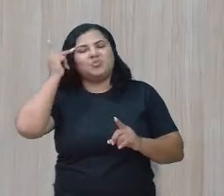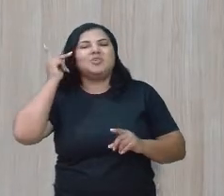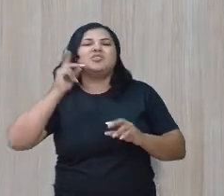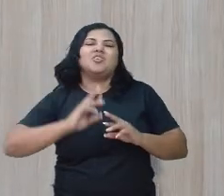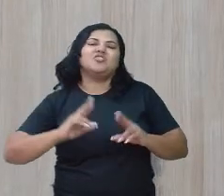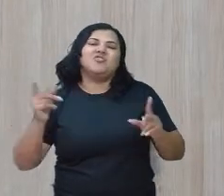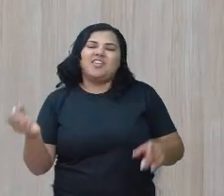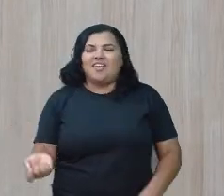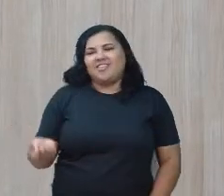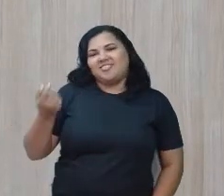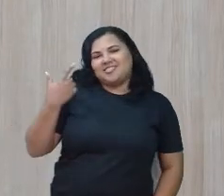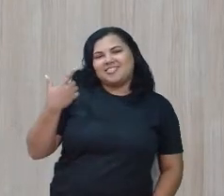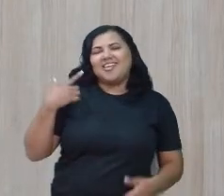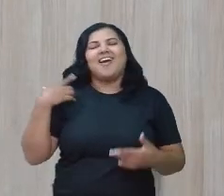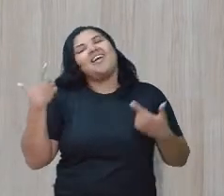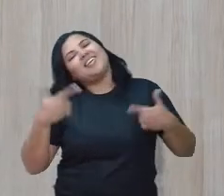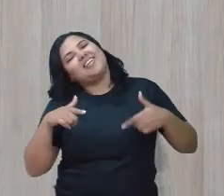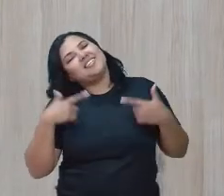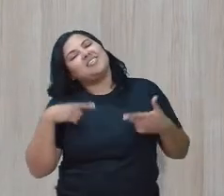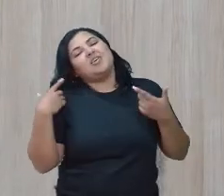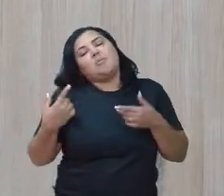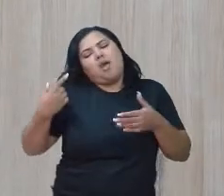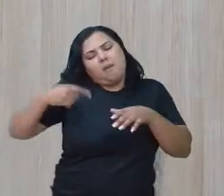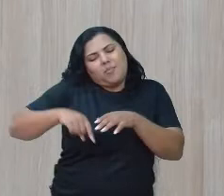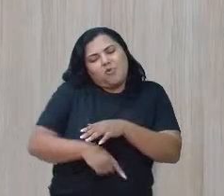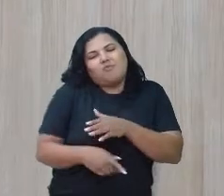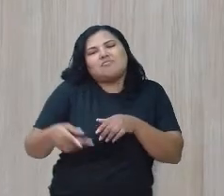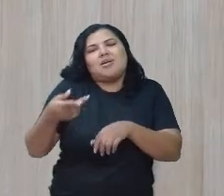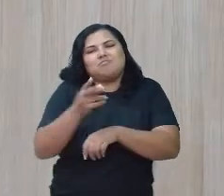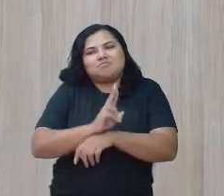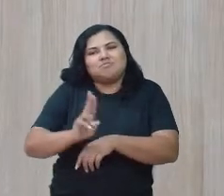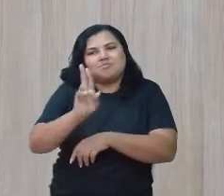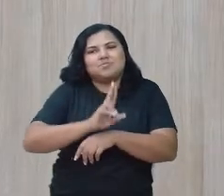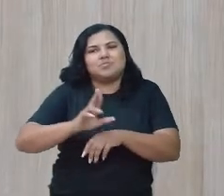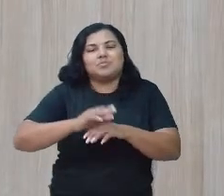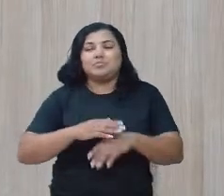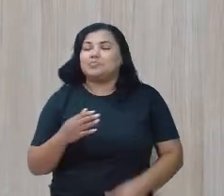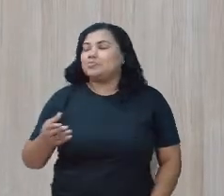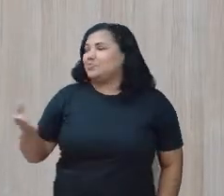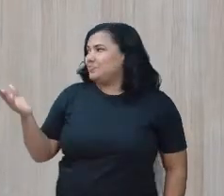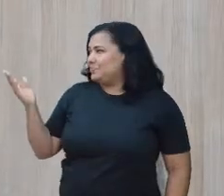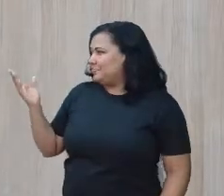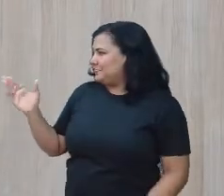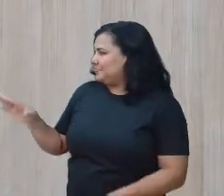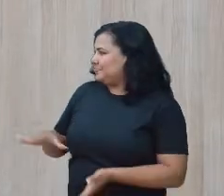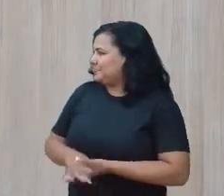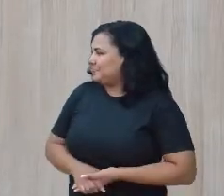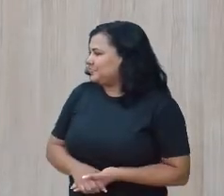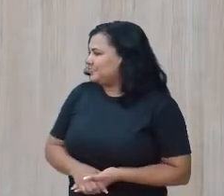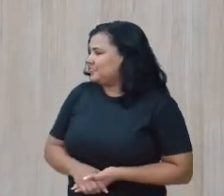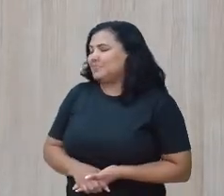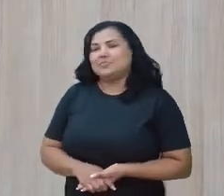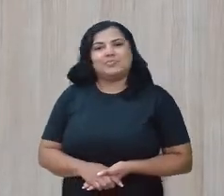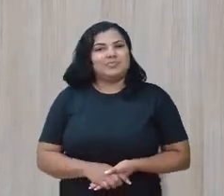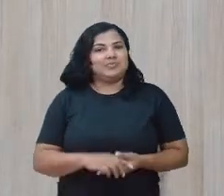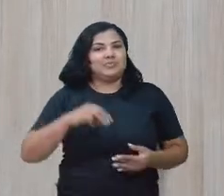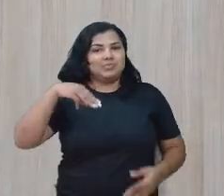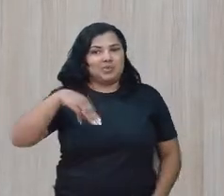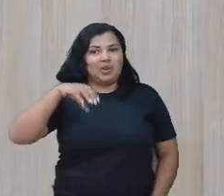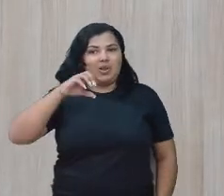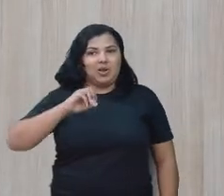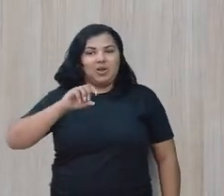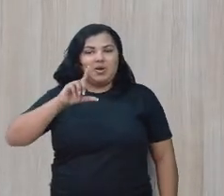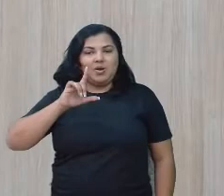que é engraçado, né, para explorar aquilo ali. E o Molière, que é o grande criador da comédia